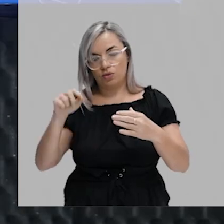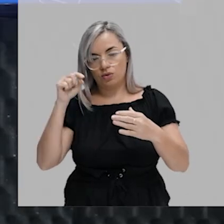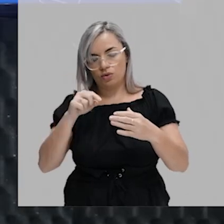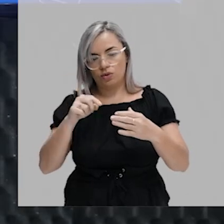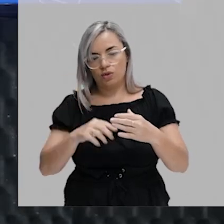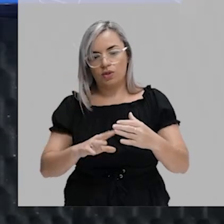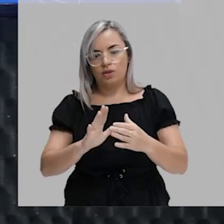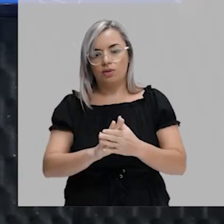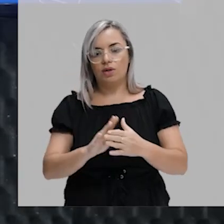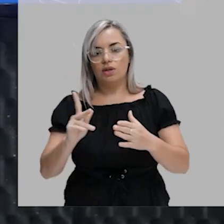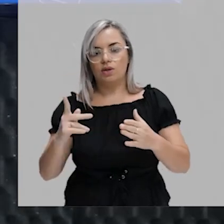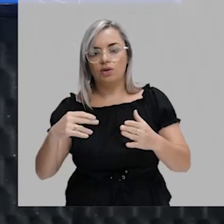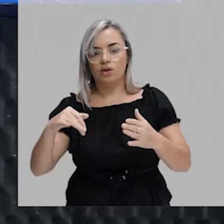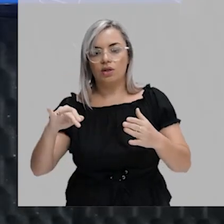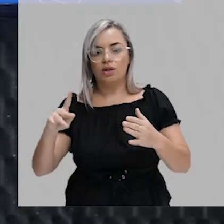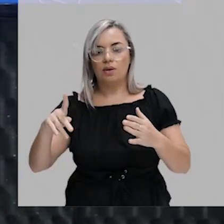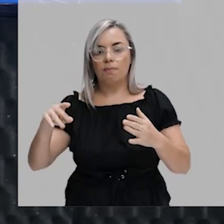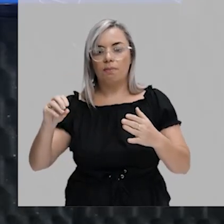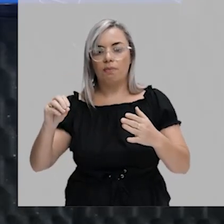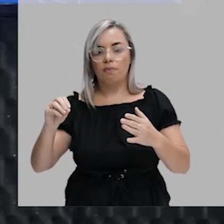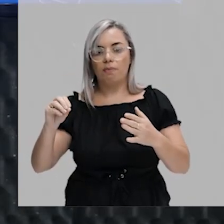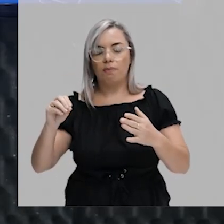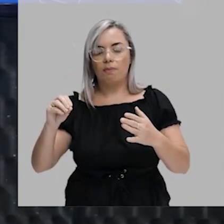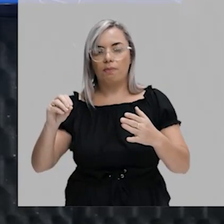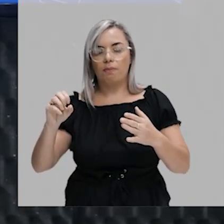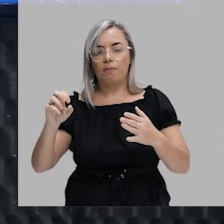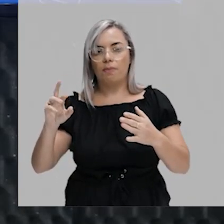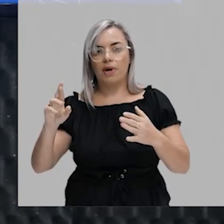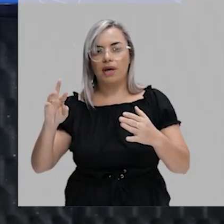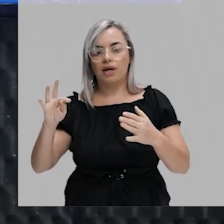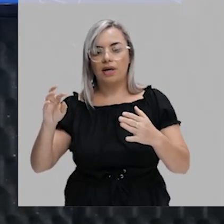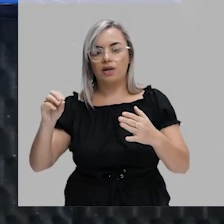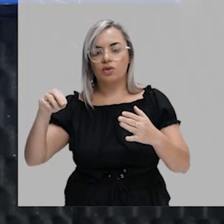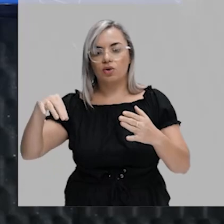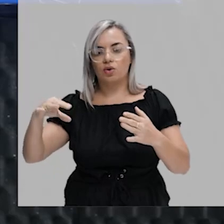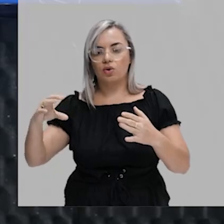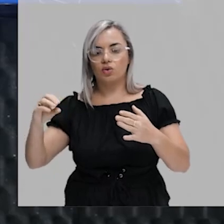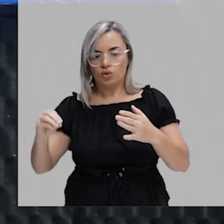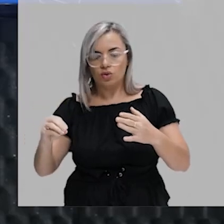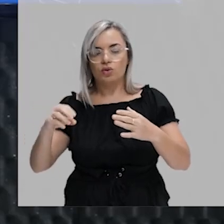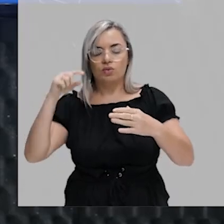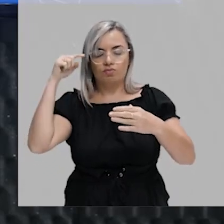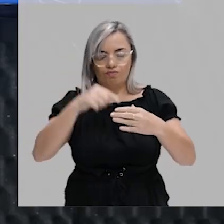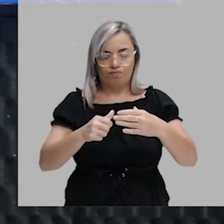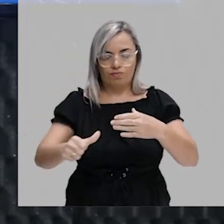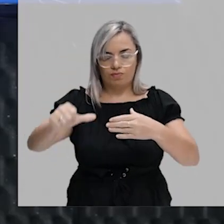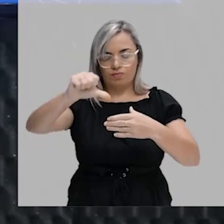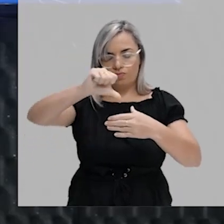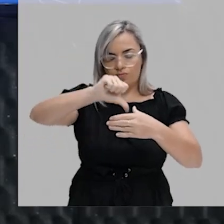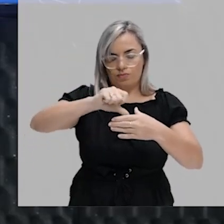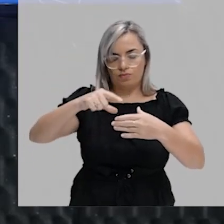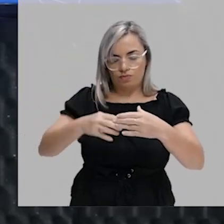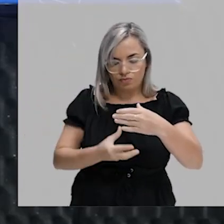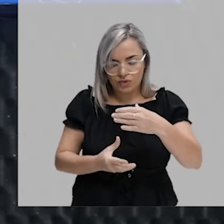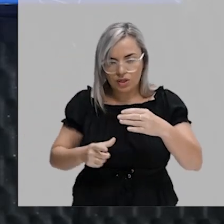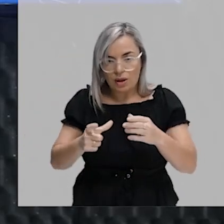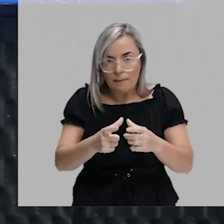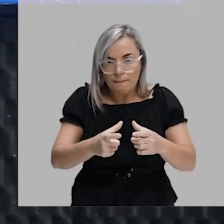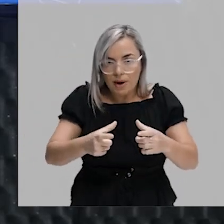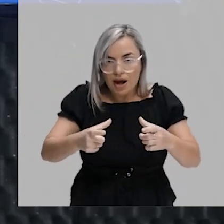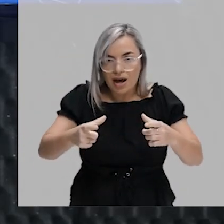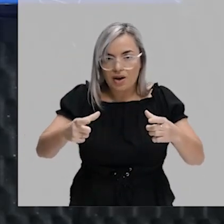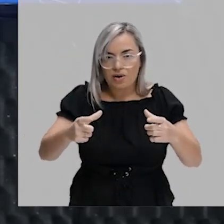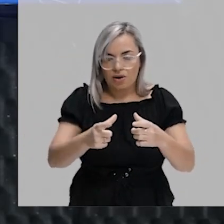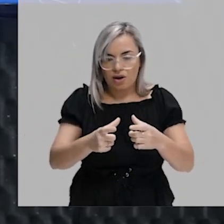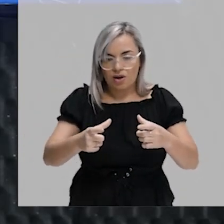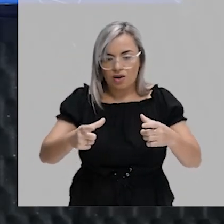é o termo hipertônico. Hipertônico é uma solução onde tem uma maior concentração